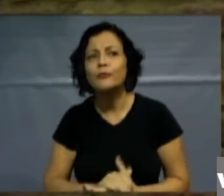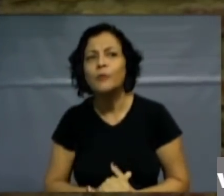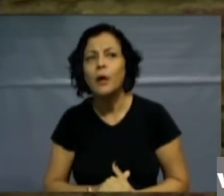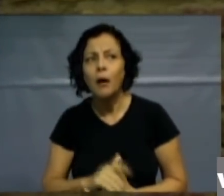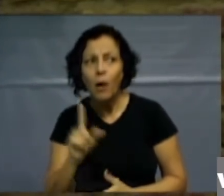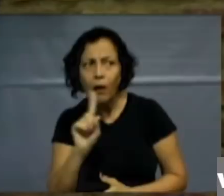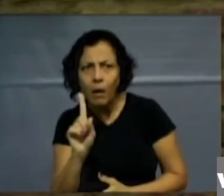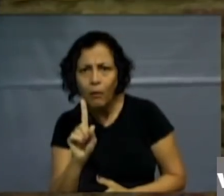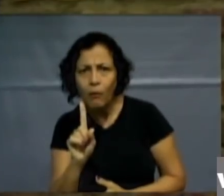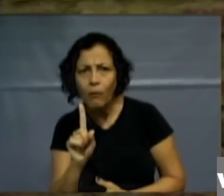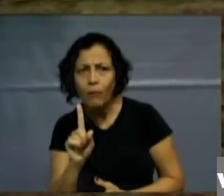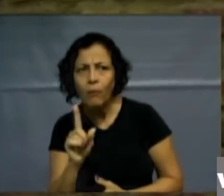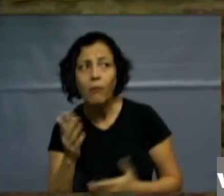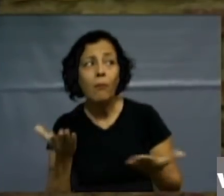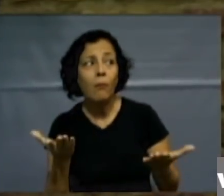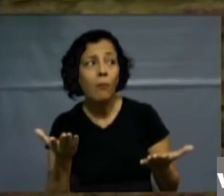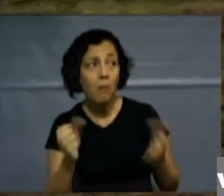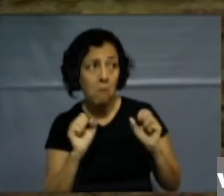que não?